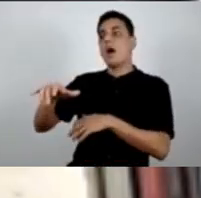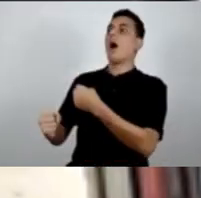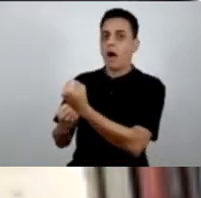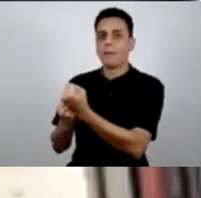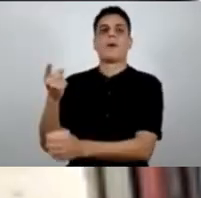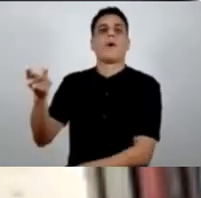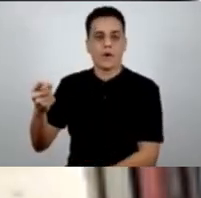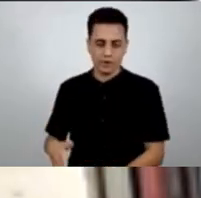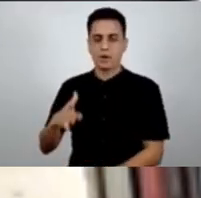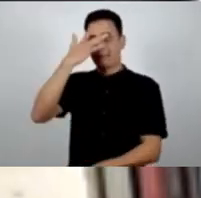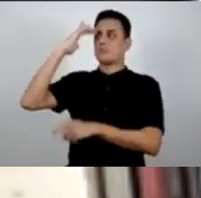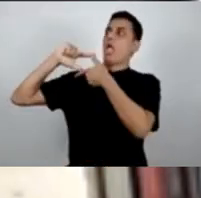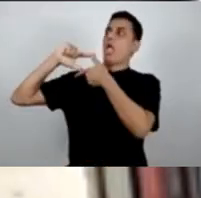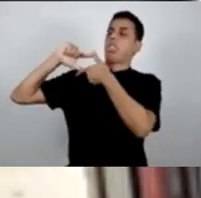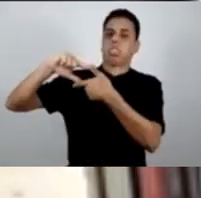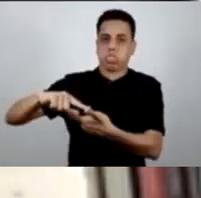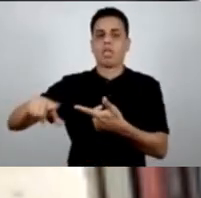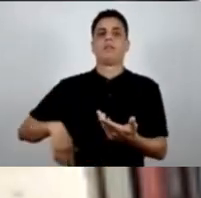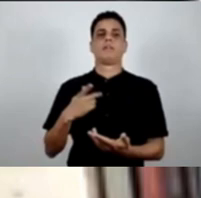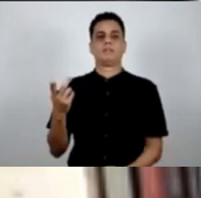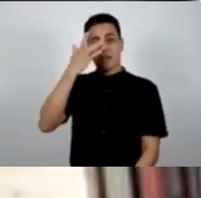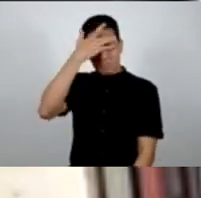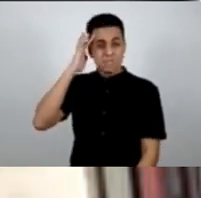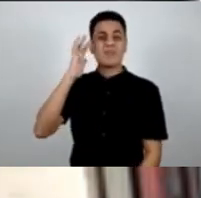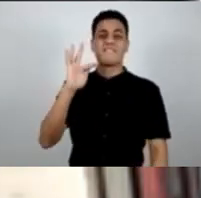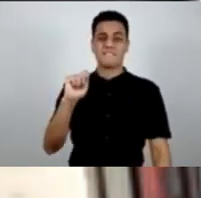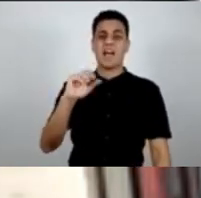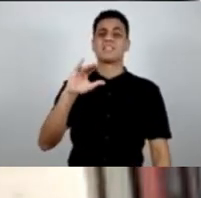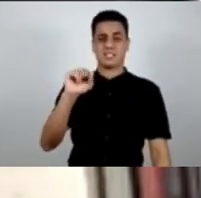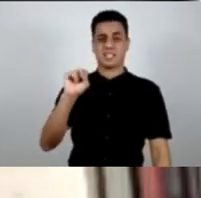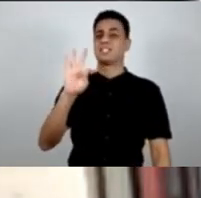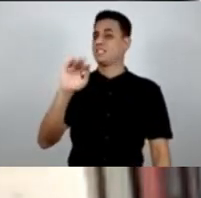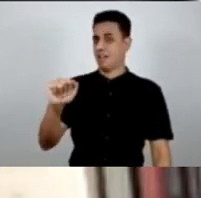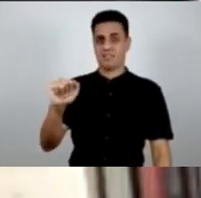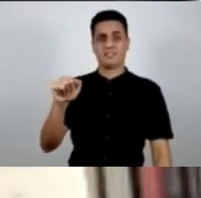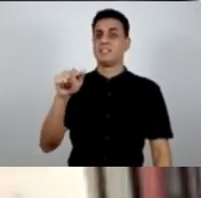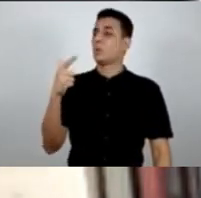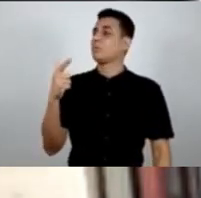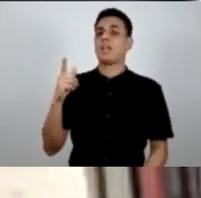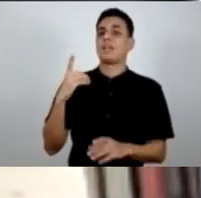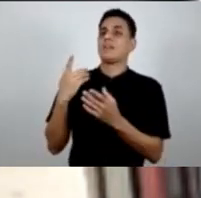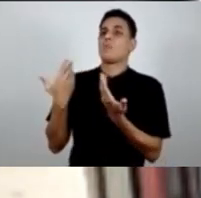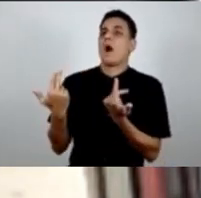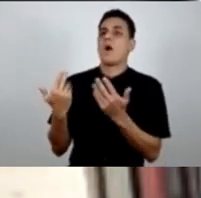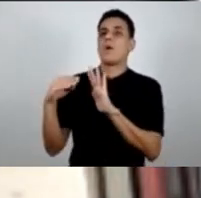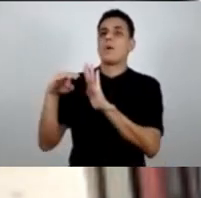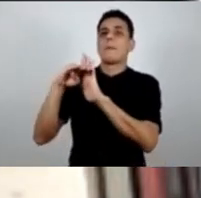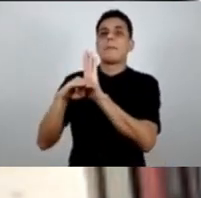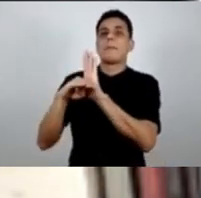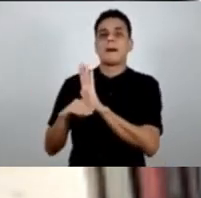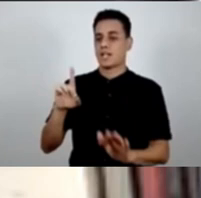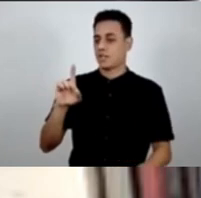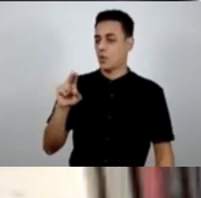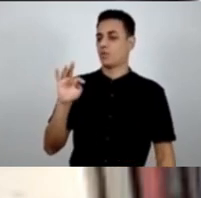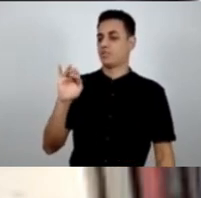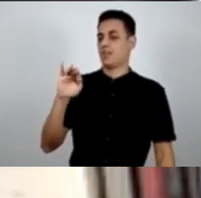ou reacionários de direita, fascistas primitivos, eles não têm nenhuma doutrina, não é? Quando isso passar, nós